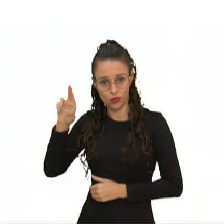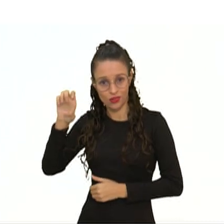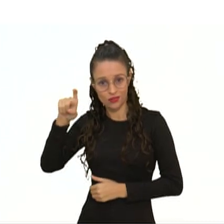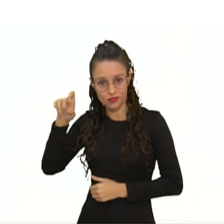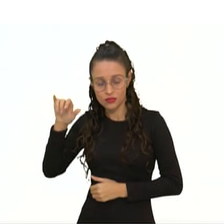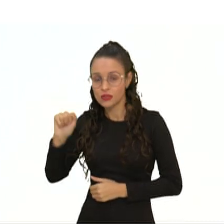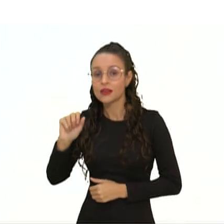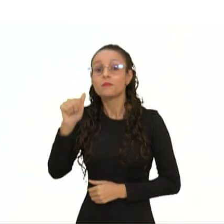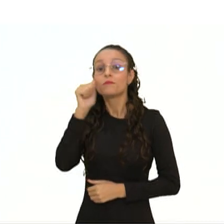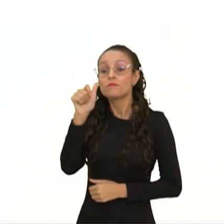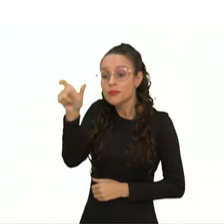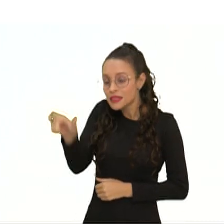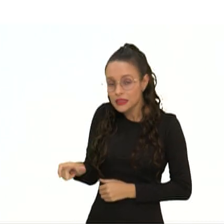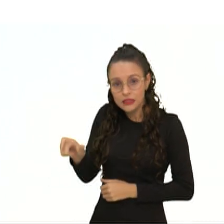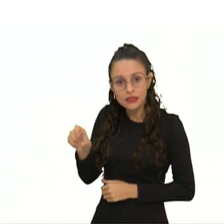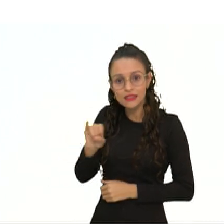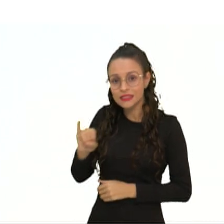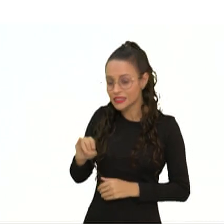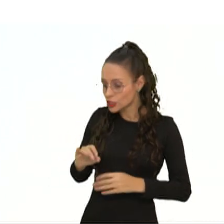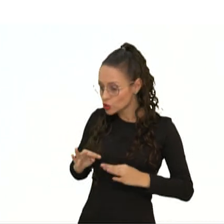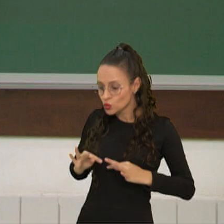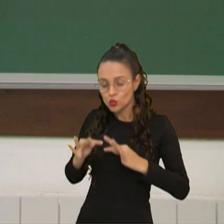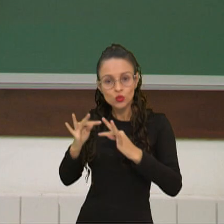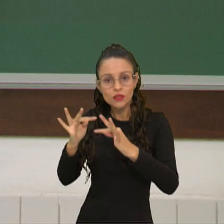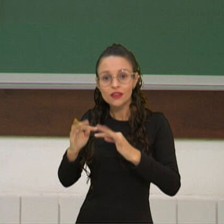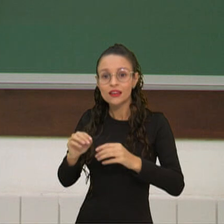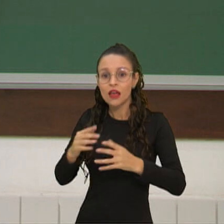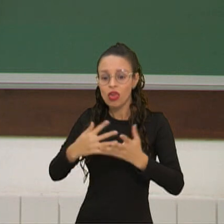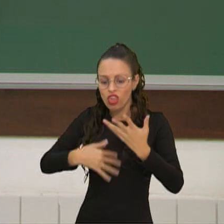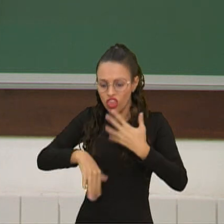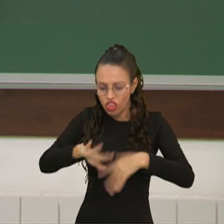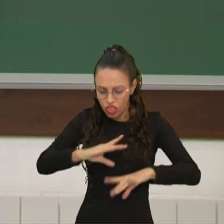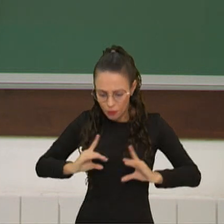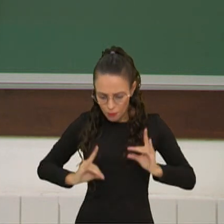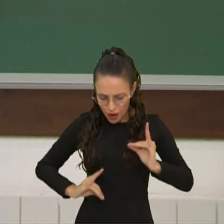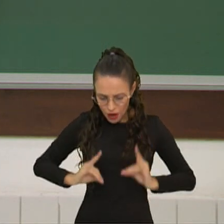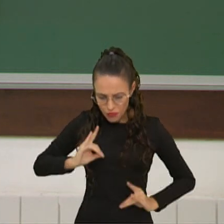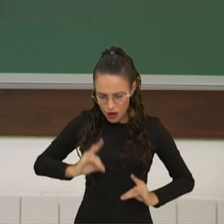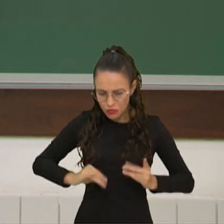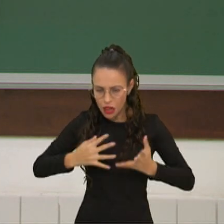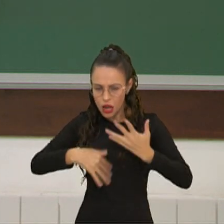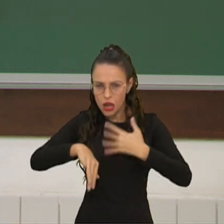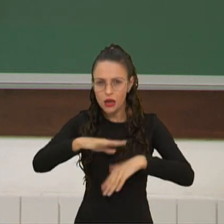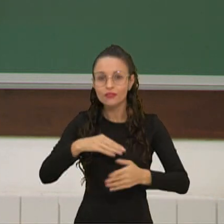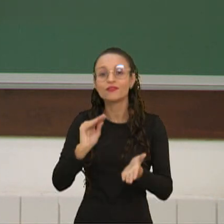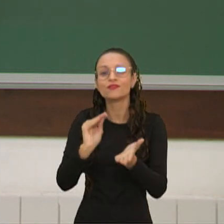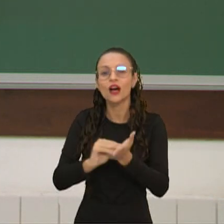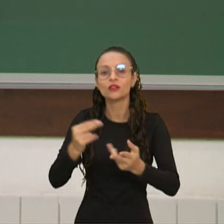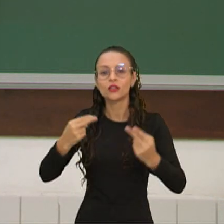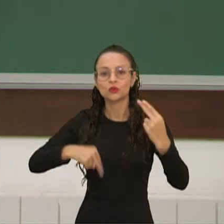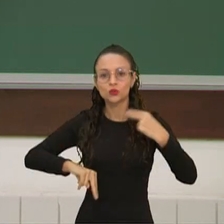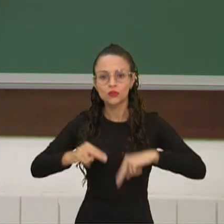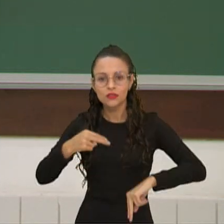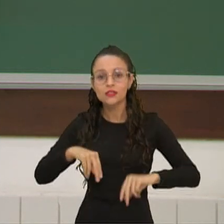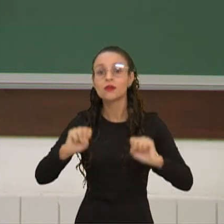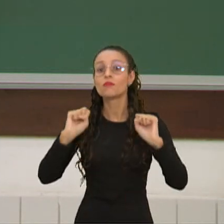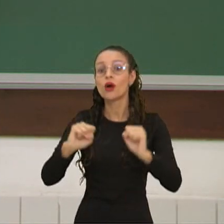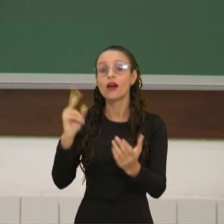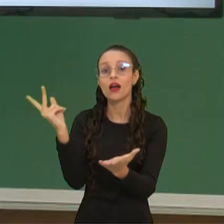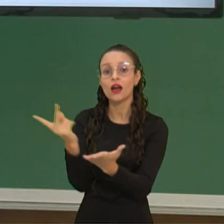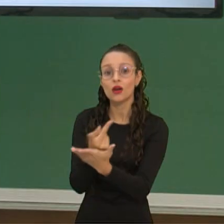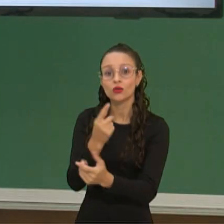no caso de meninas bagunça tantos hormônios pela falta de nutrientes que ela pode